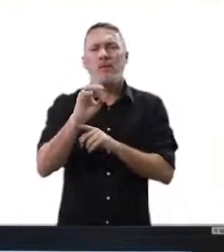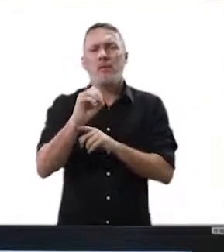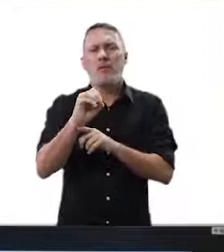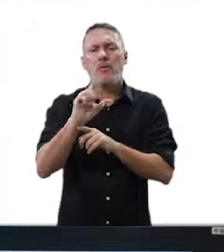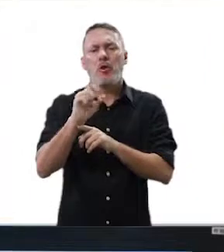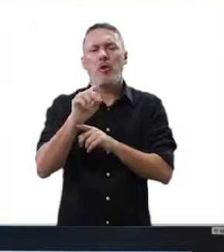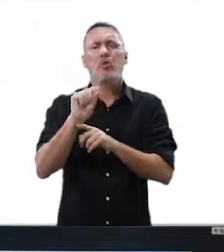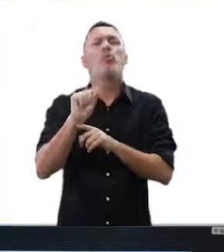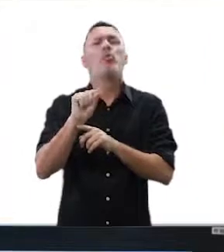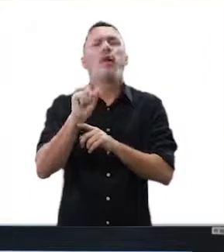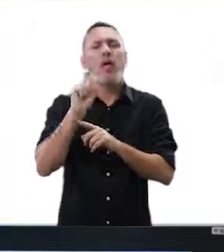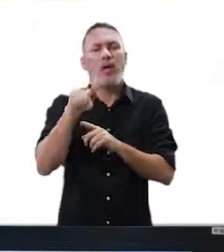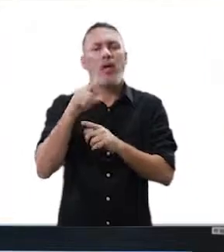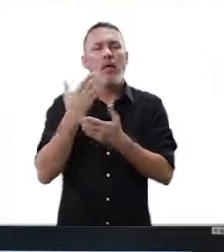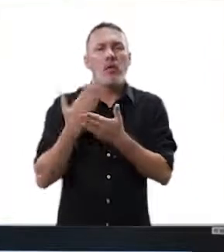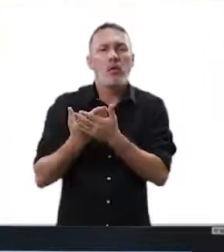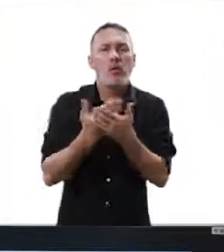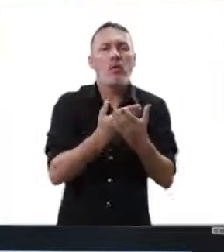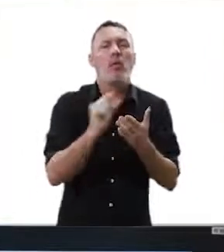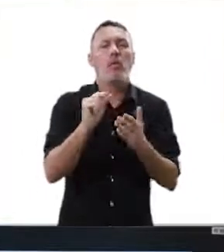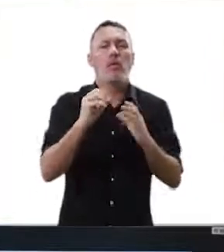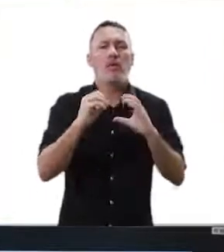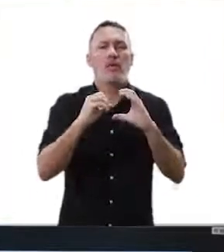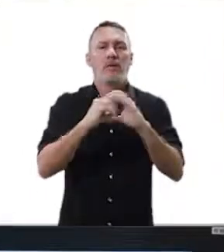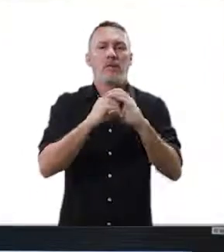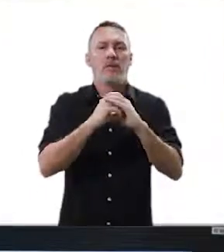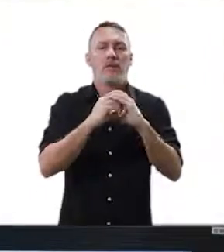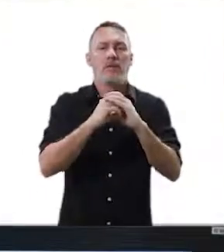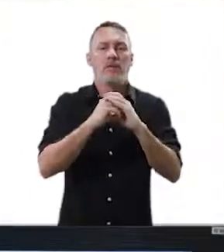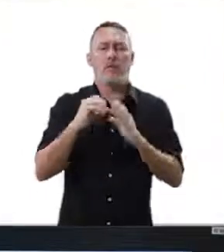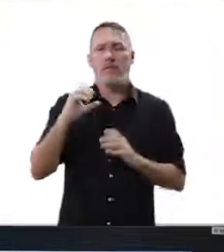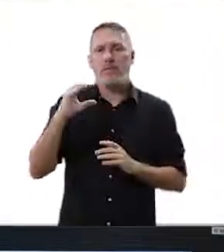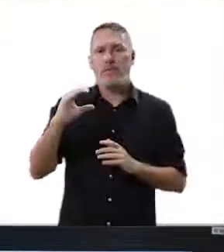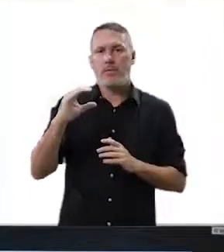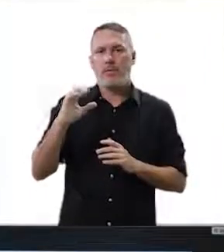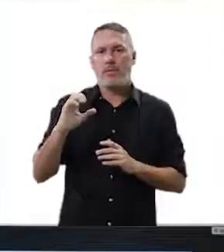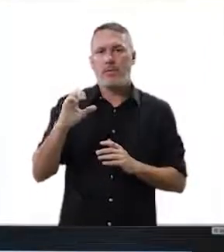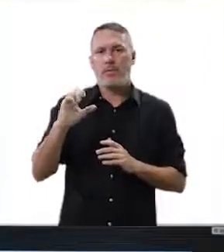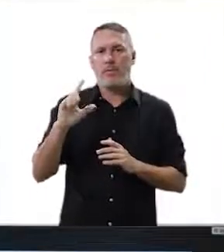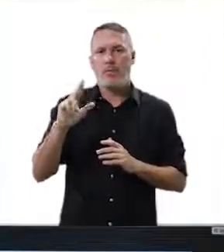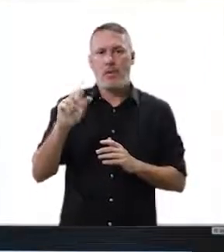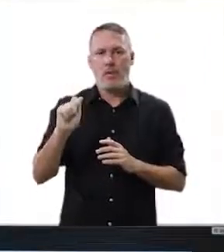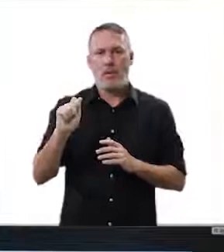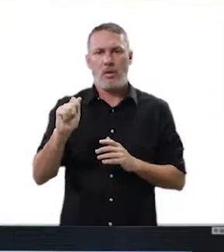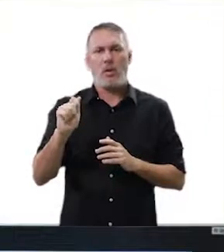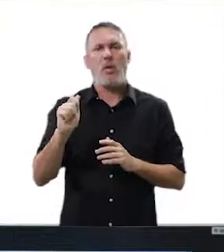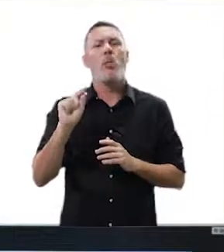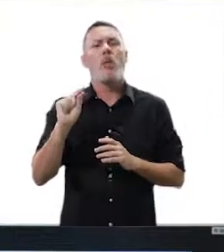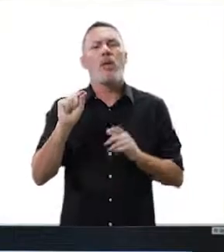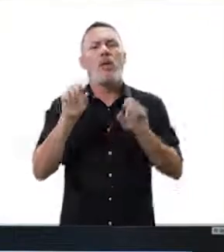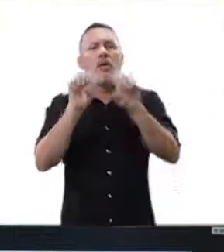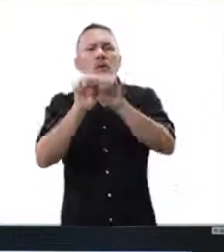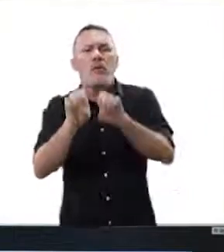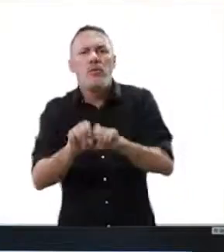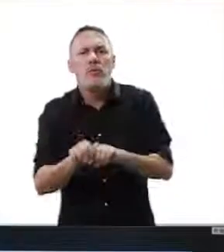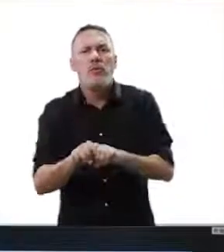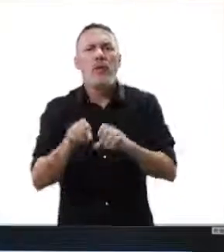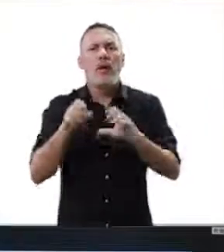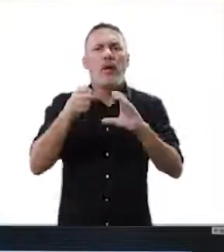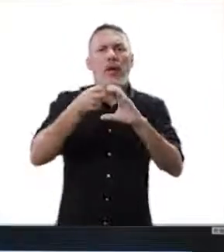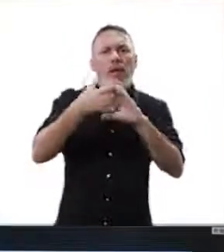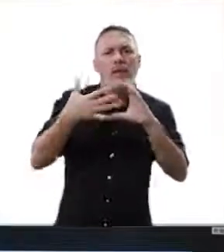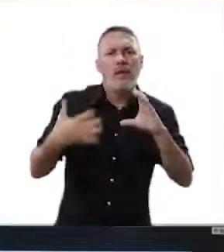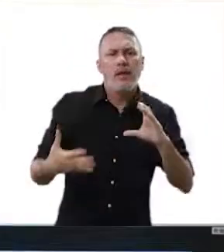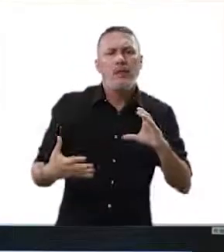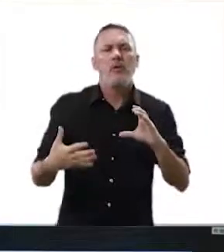das células. Então, a gente vai ver estrutura, como que é a característica de uma célula e também quais